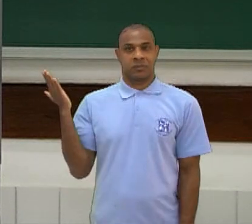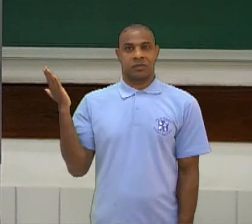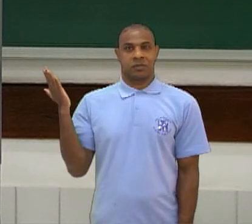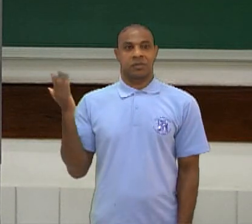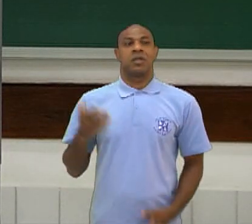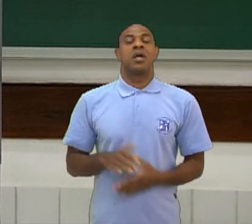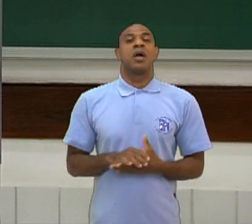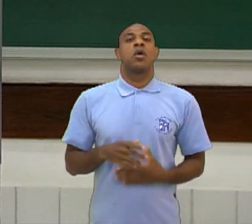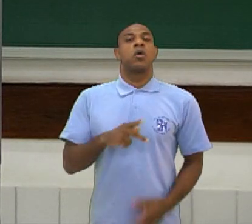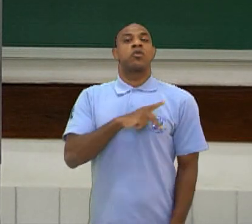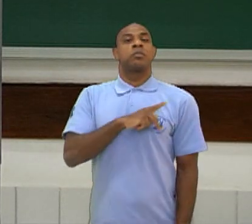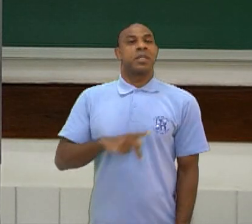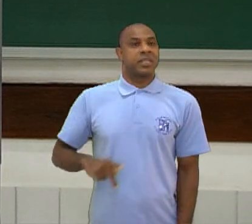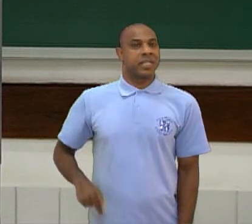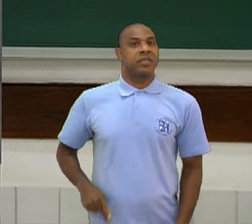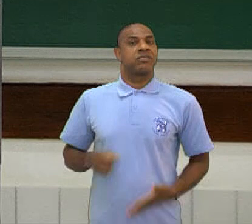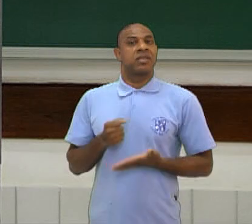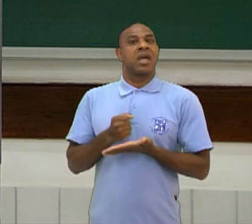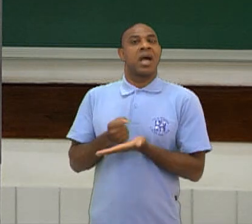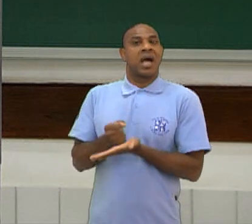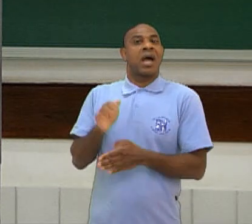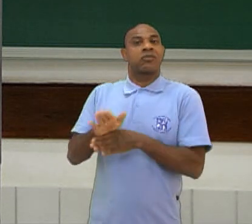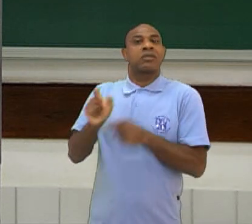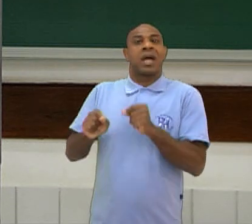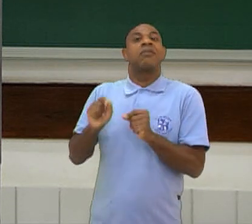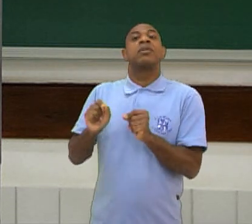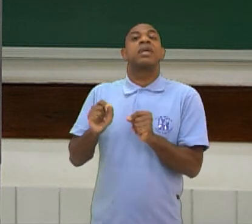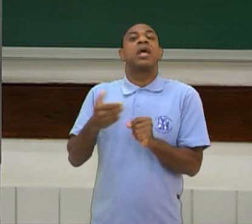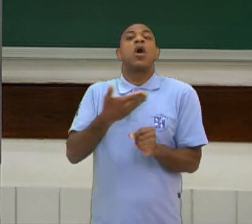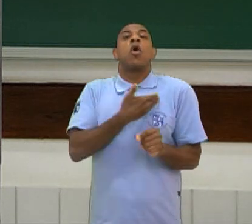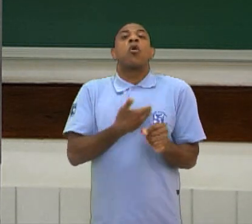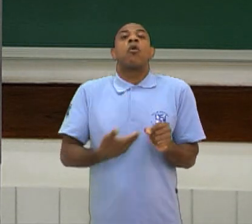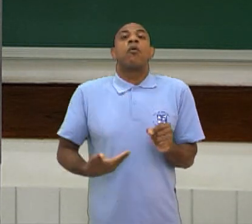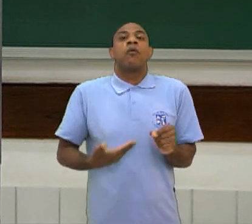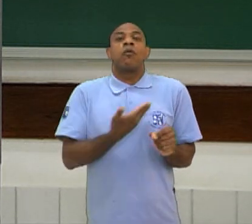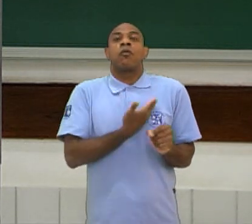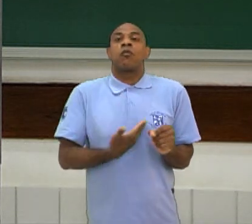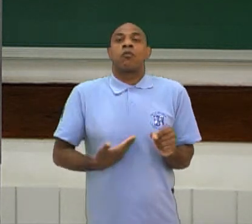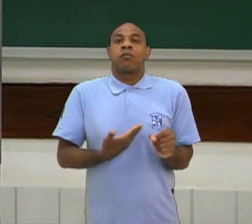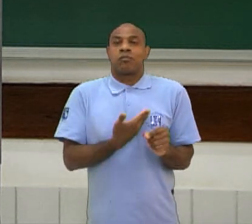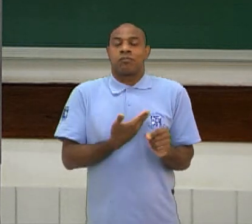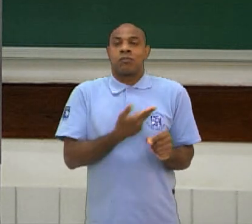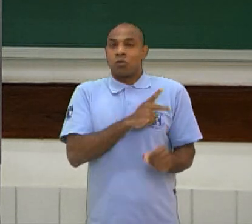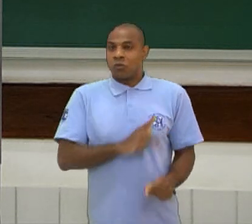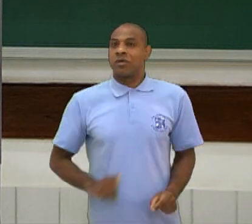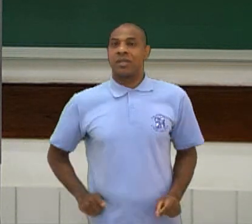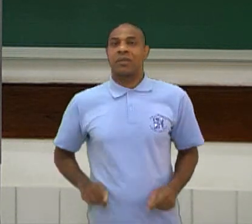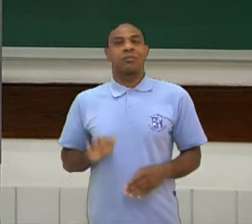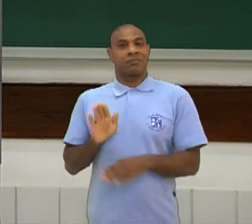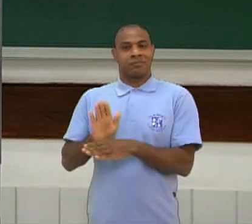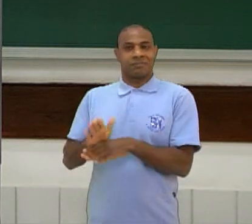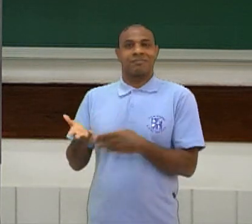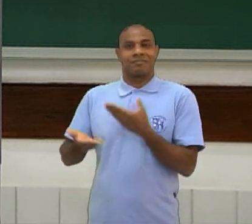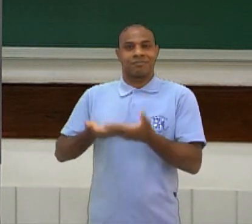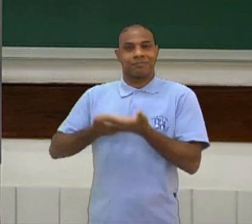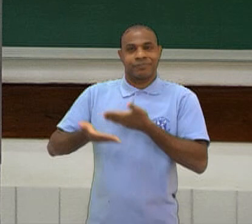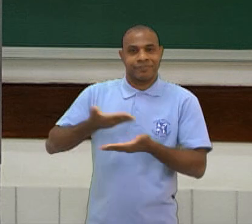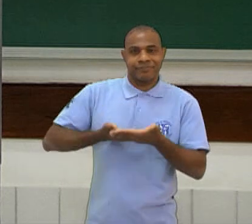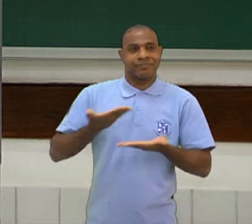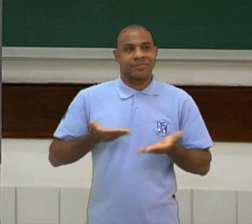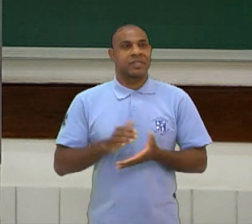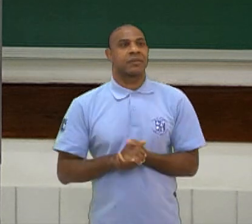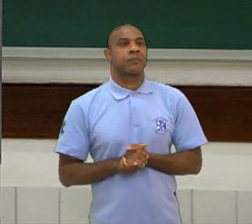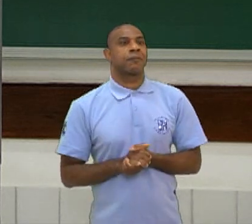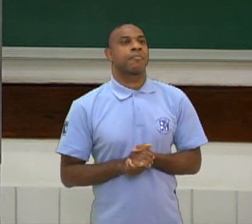os governadores que eram seus aliados, para que o poder do presidente se ramificasse dentro dos estados. A